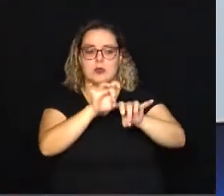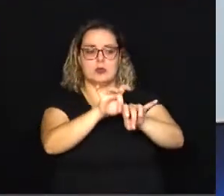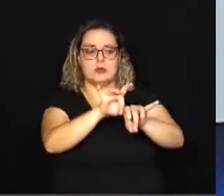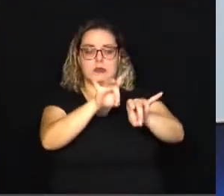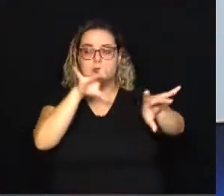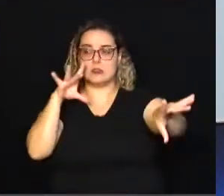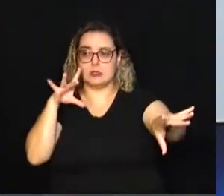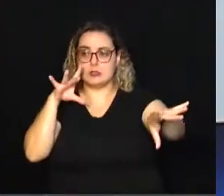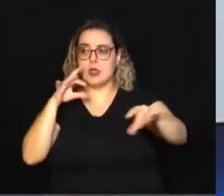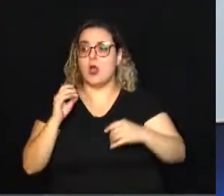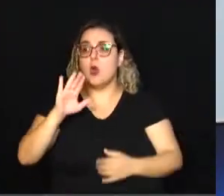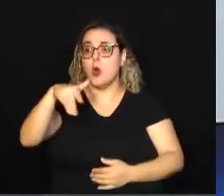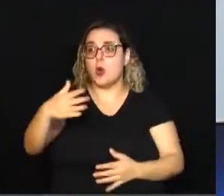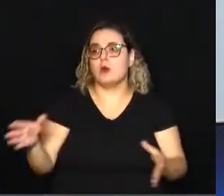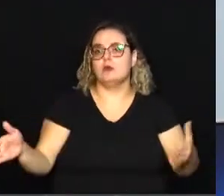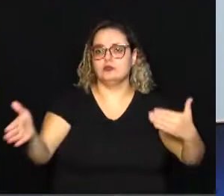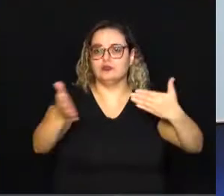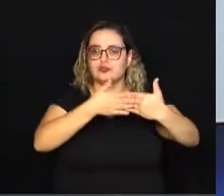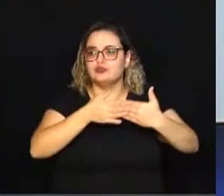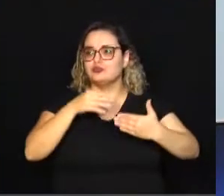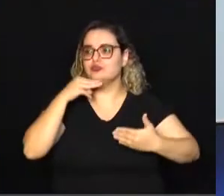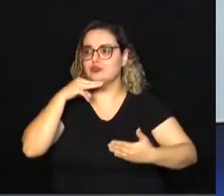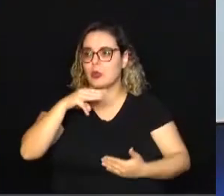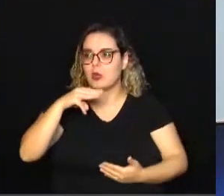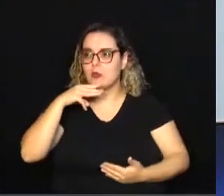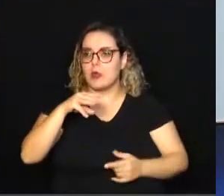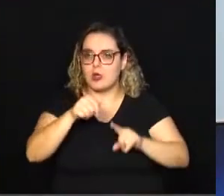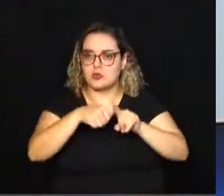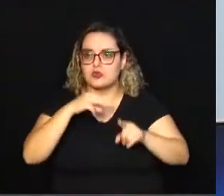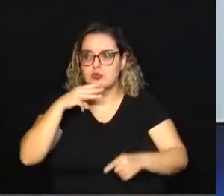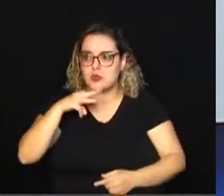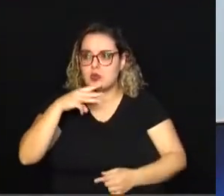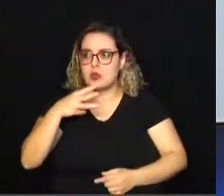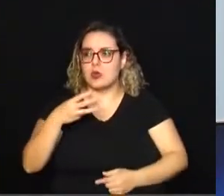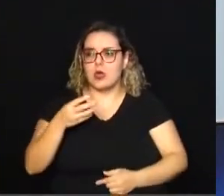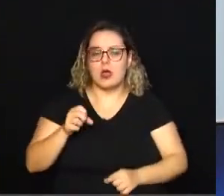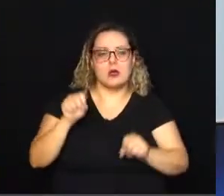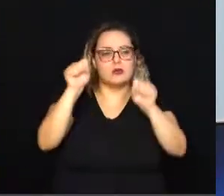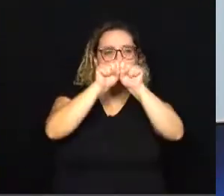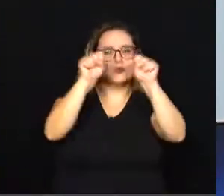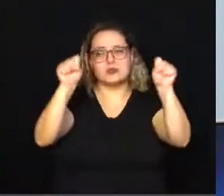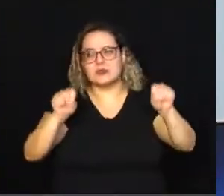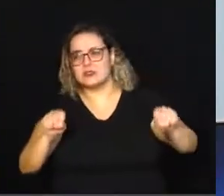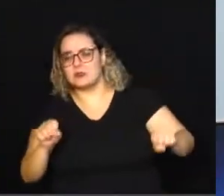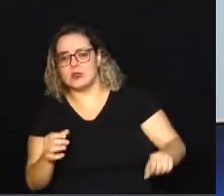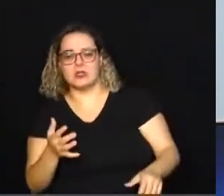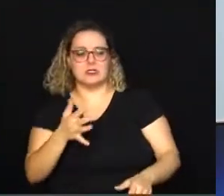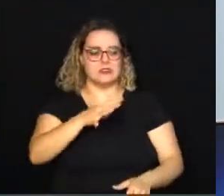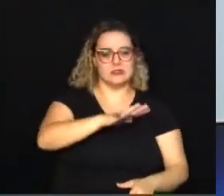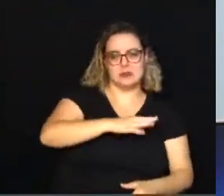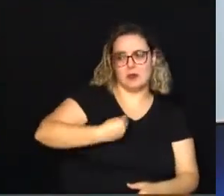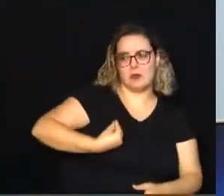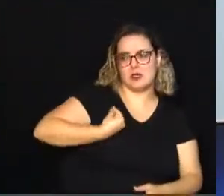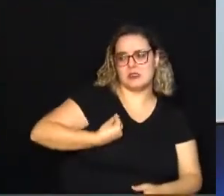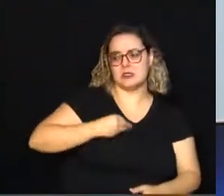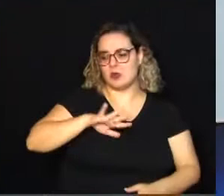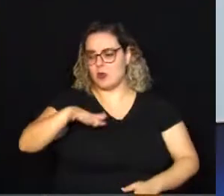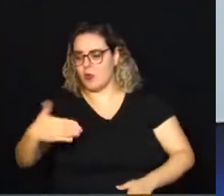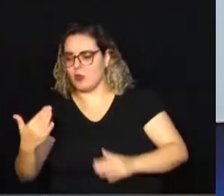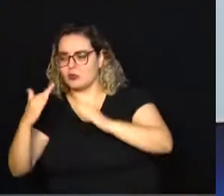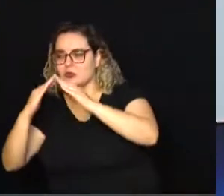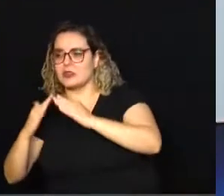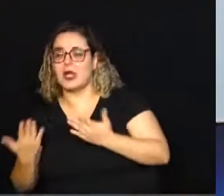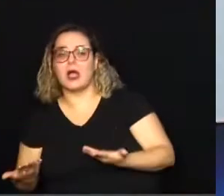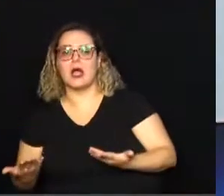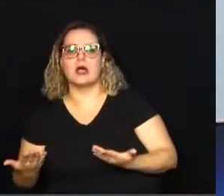fechou tudo em março, depois um sistema híbrido com uma semana presencial, outro em casa, agora a cidade